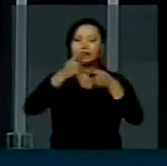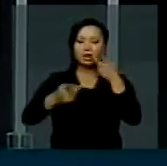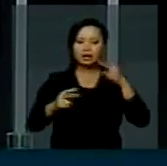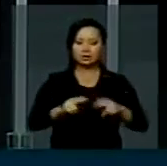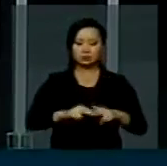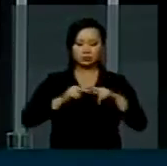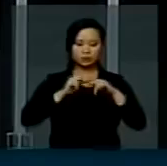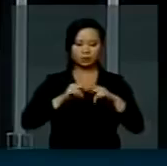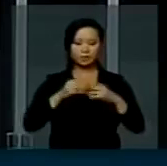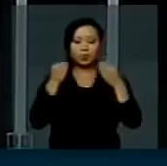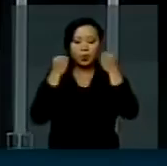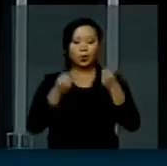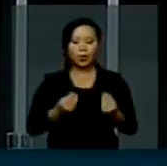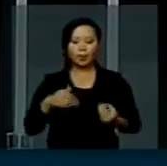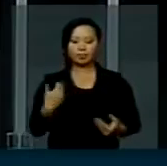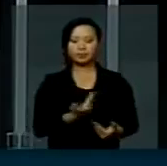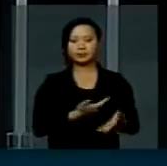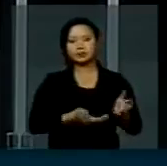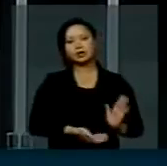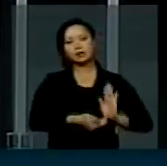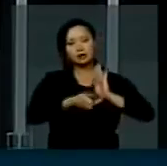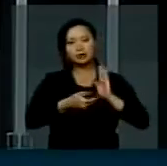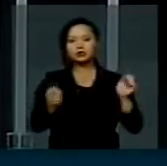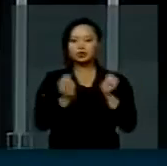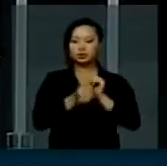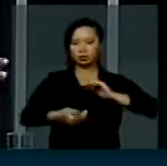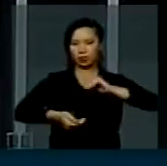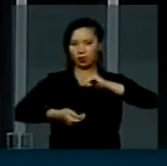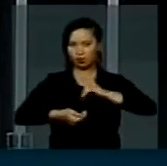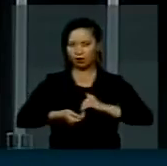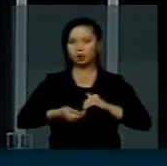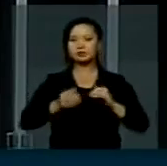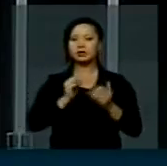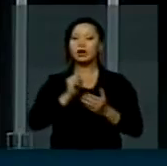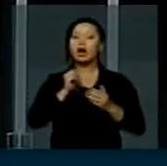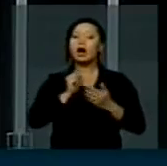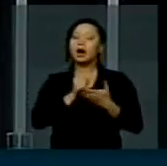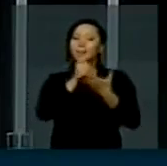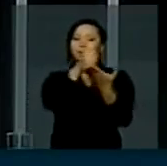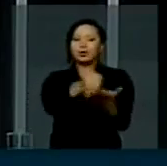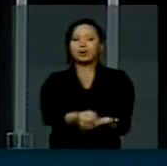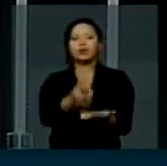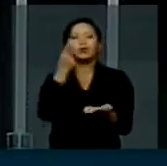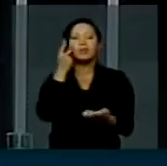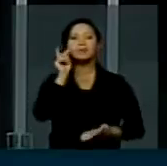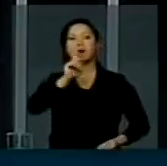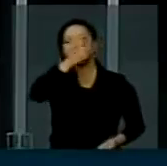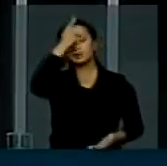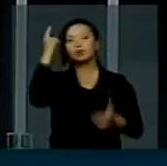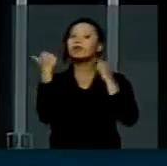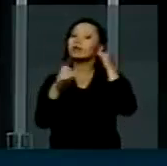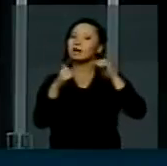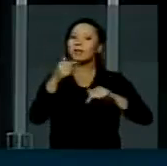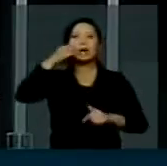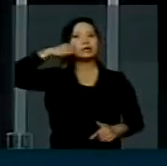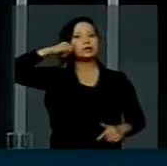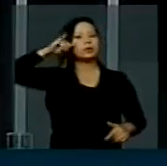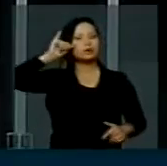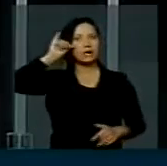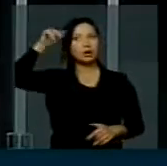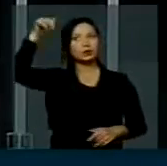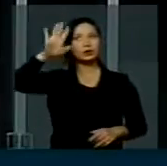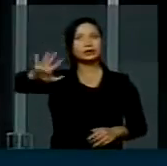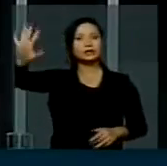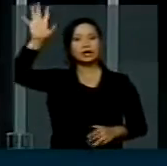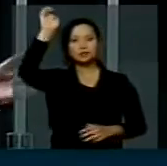apoio que essa Casa, o Congresso Nacional, aprovou com relação aos camponeses, aos trabalhadores rurais, principalmente do Nordeste brasileiro, através